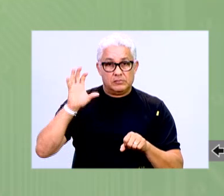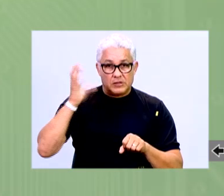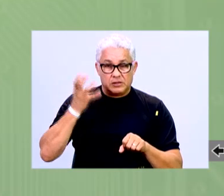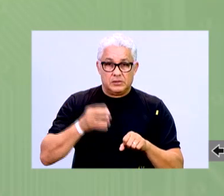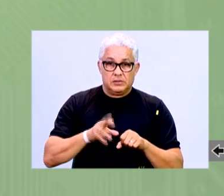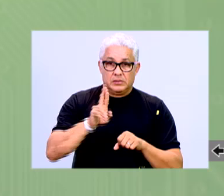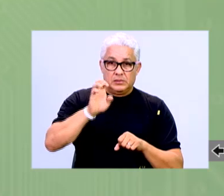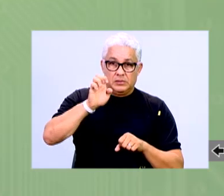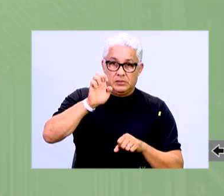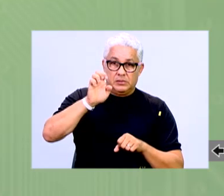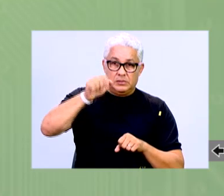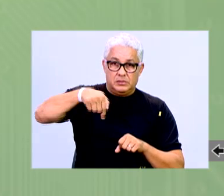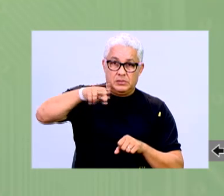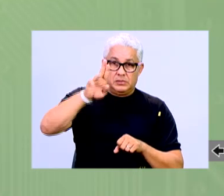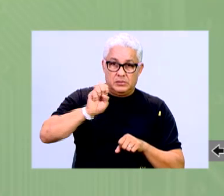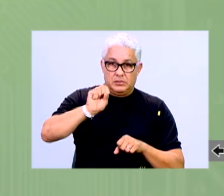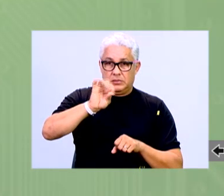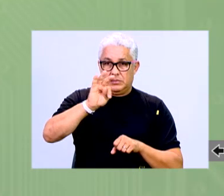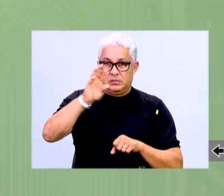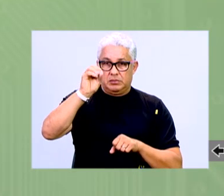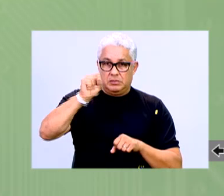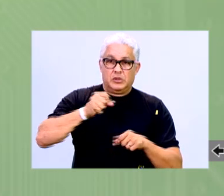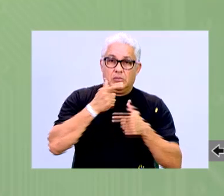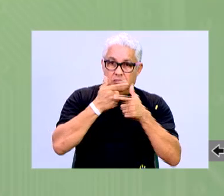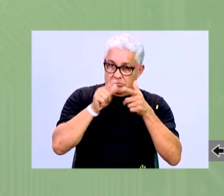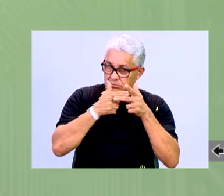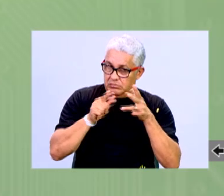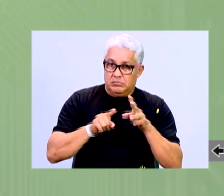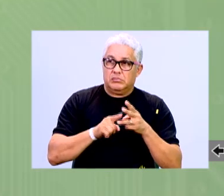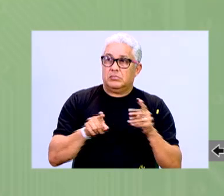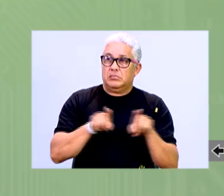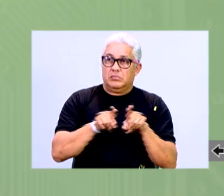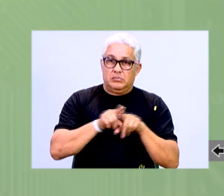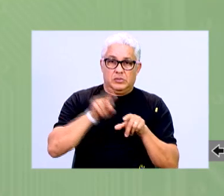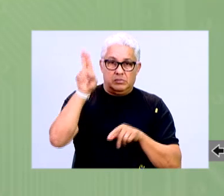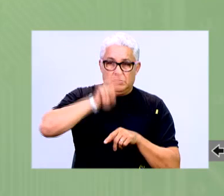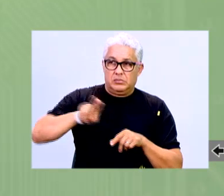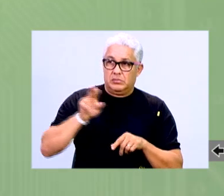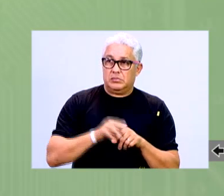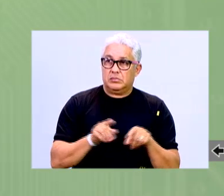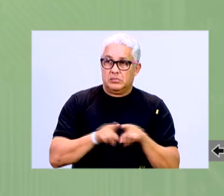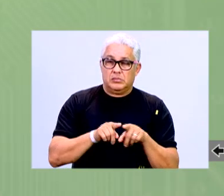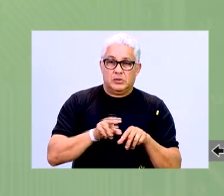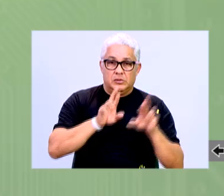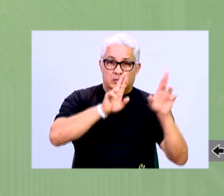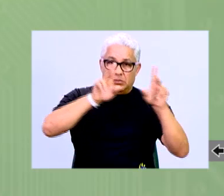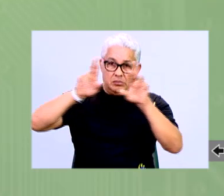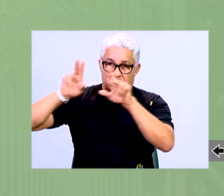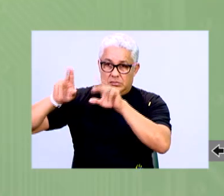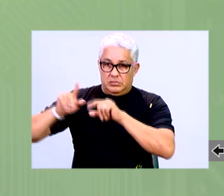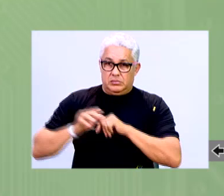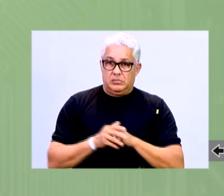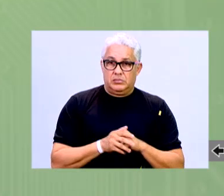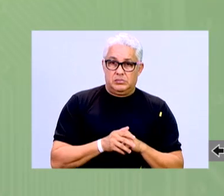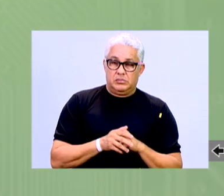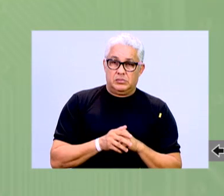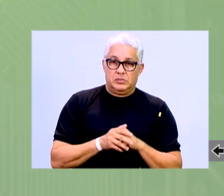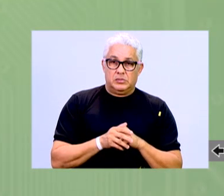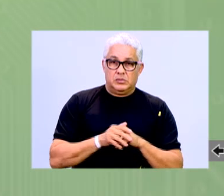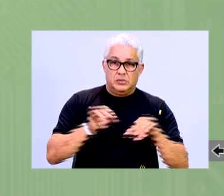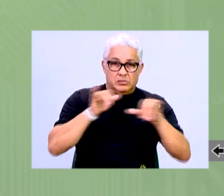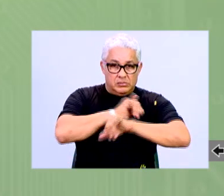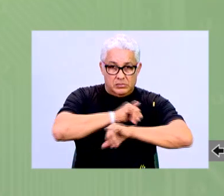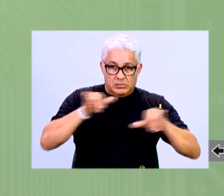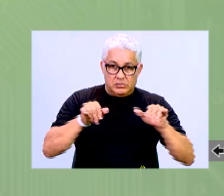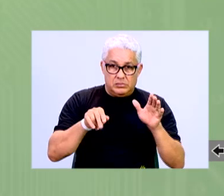requisitos, problemas, usuários e stakeholders, diferenciar requisitos funcionais de requisitos de